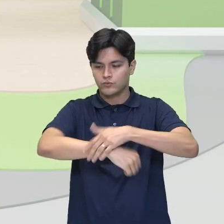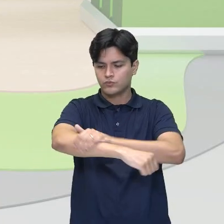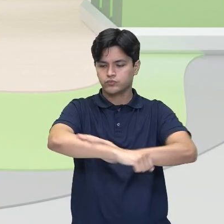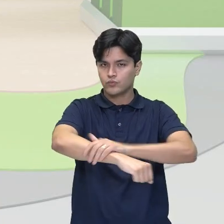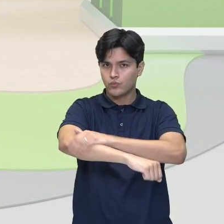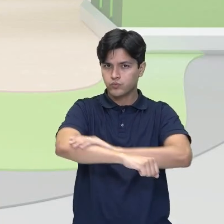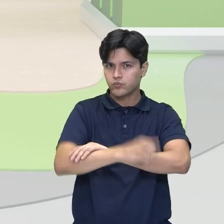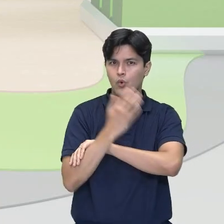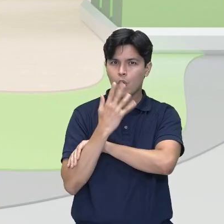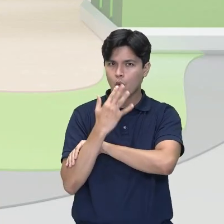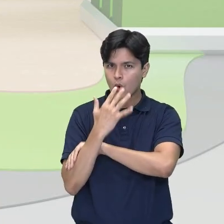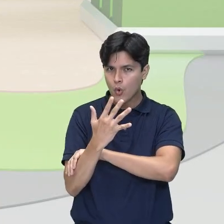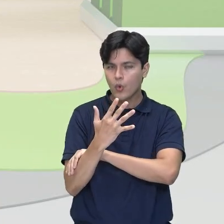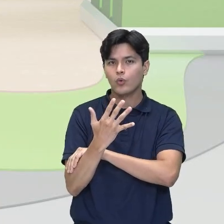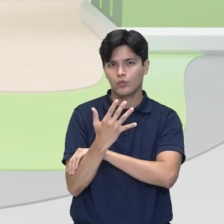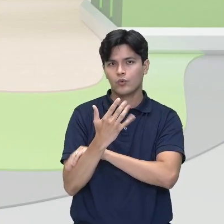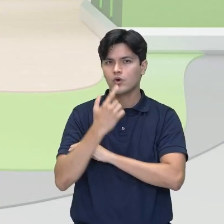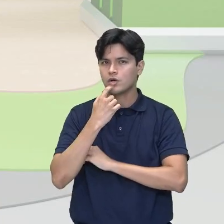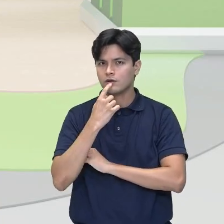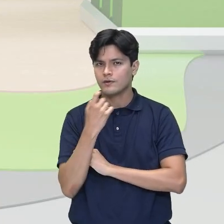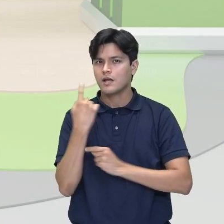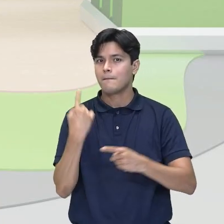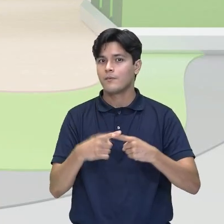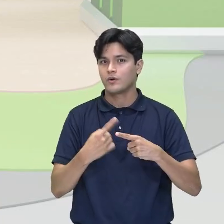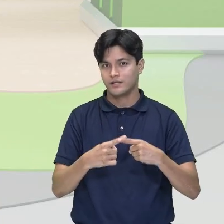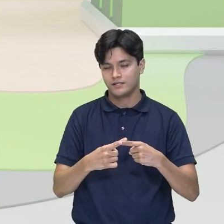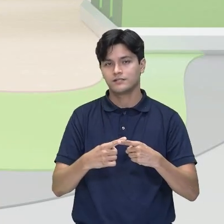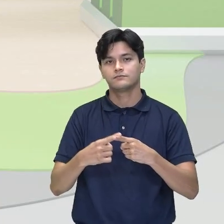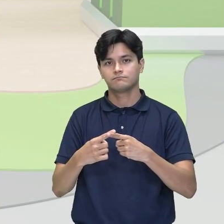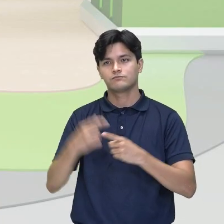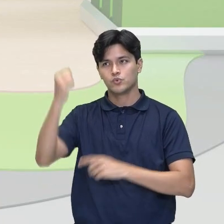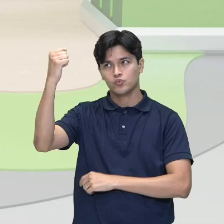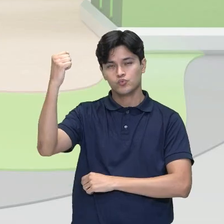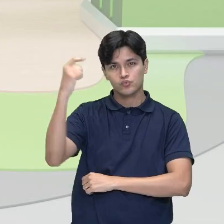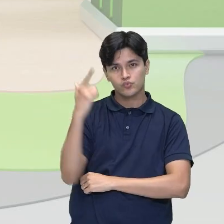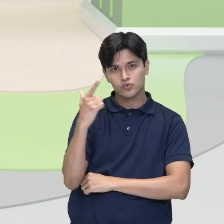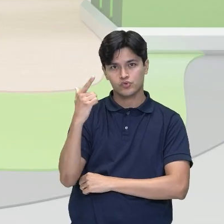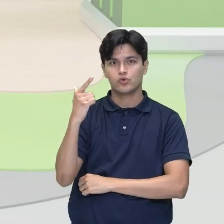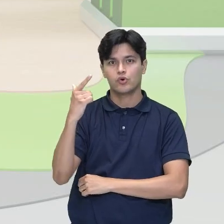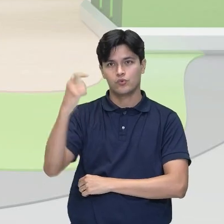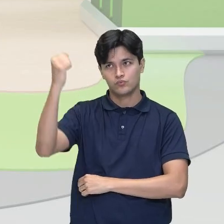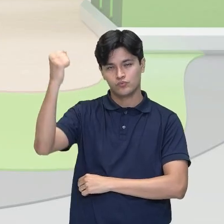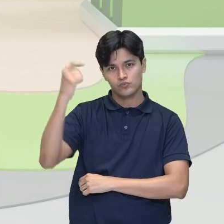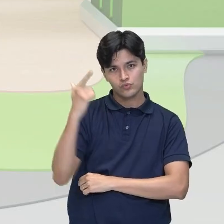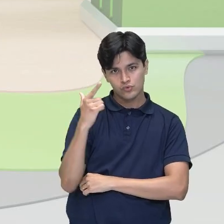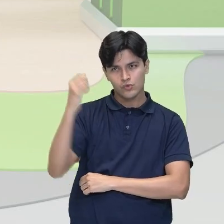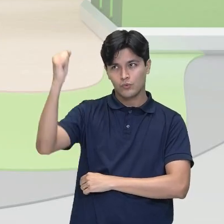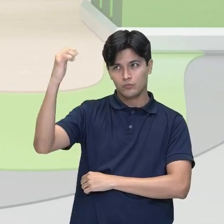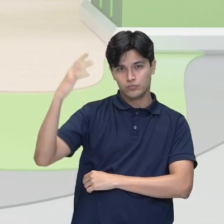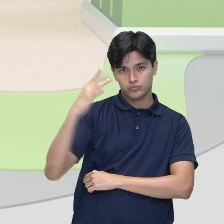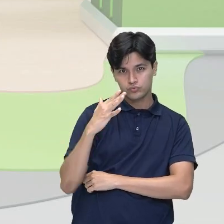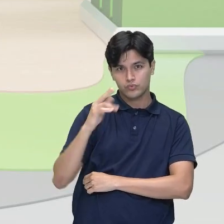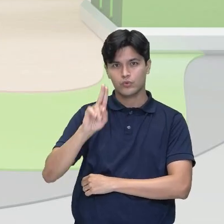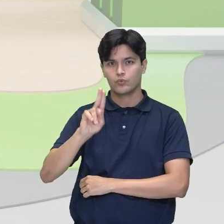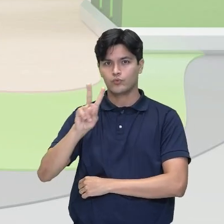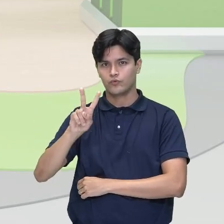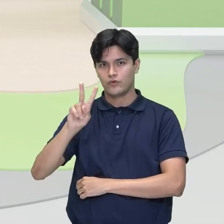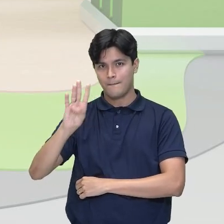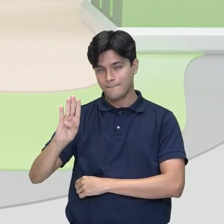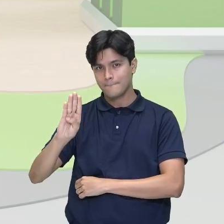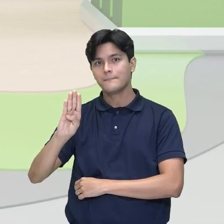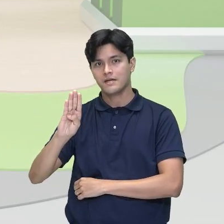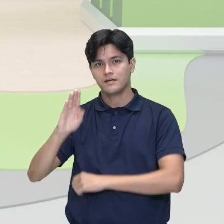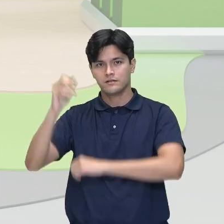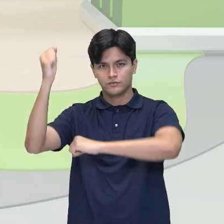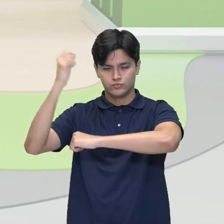quê? Essa radiação, né, ultravioleta do tipo B, ela atinge a nossa pele